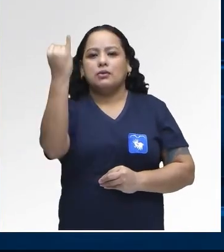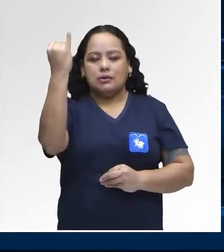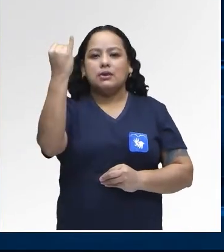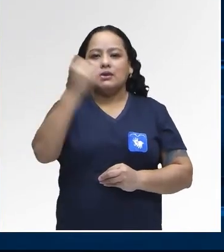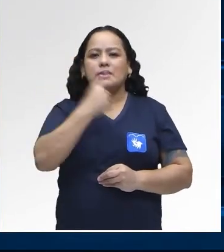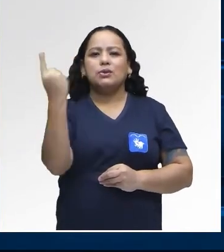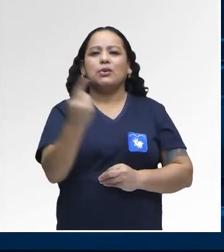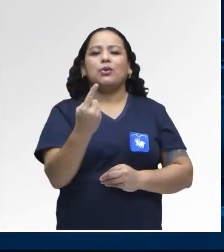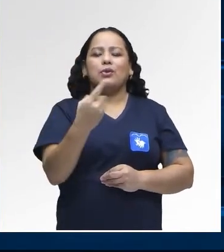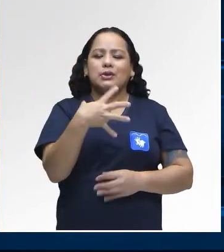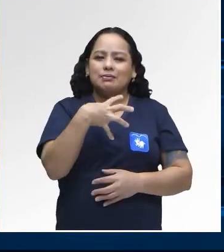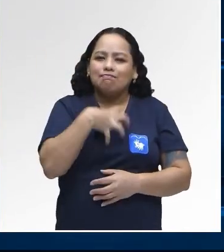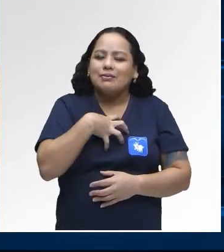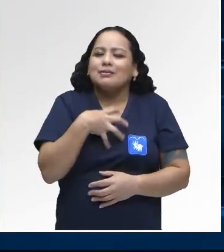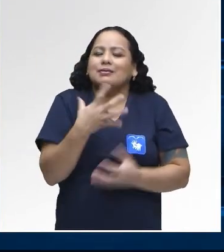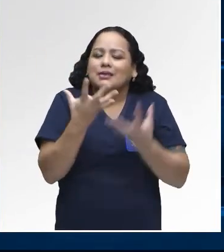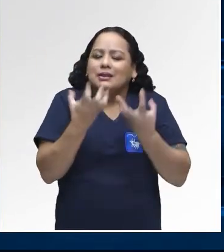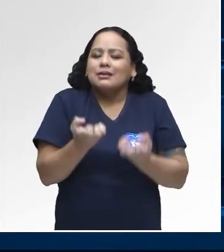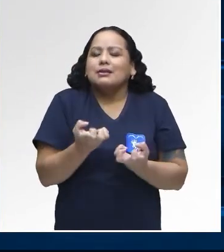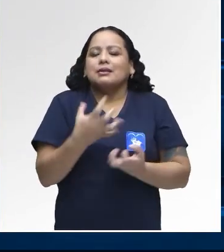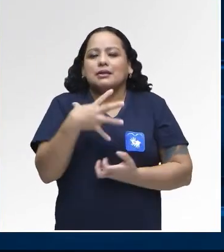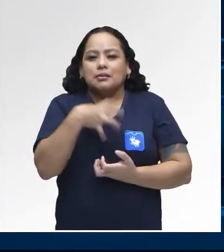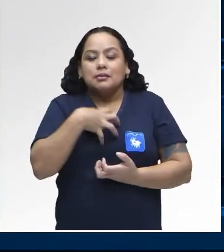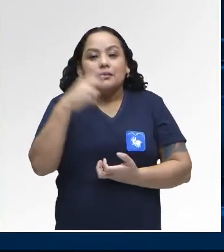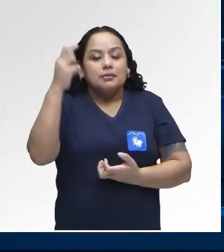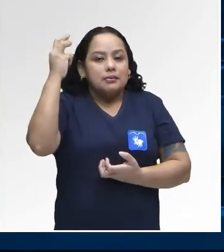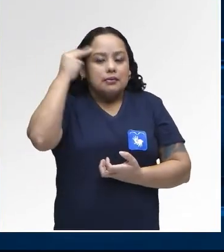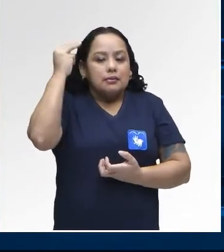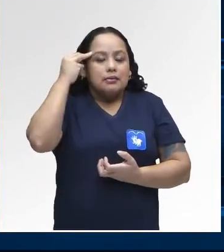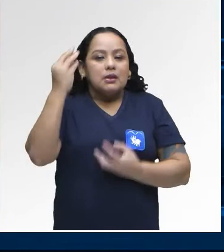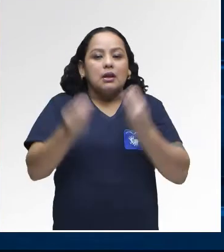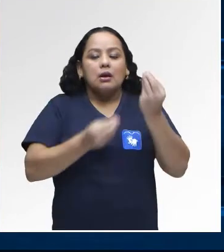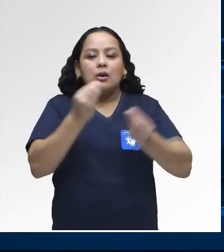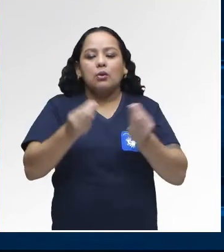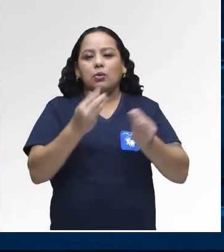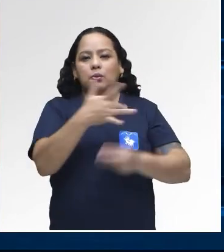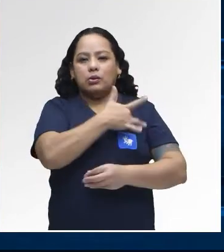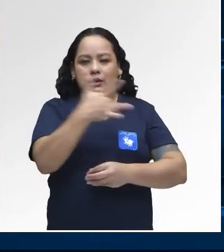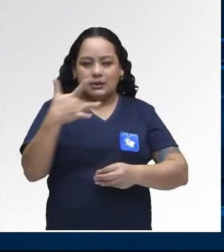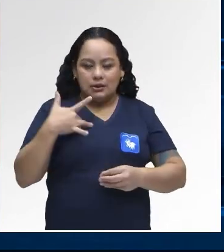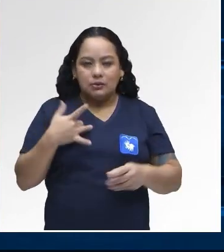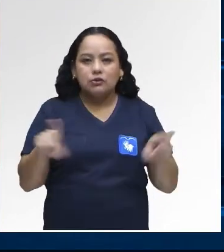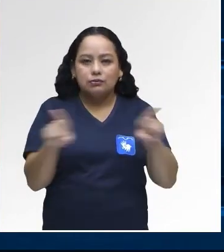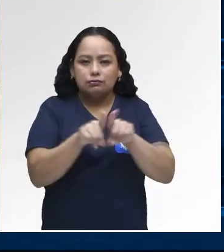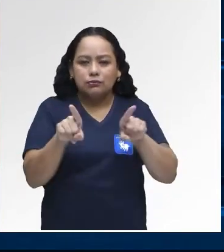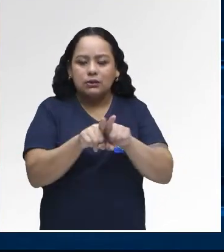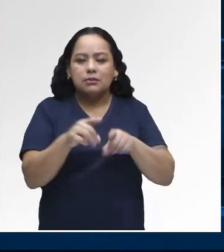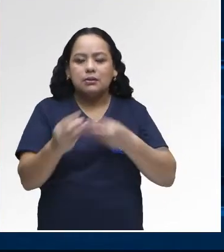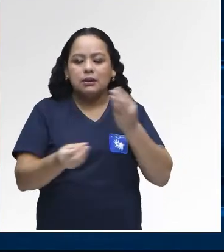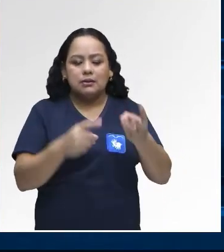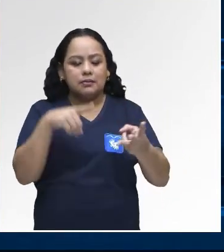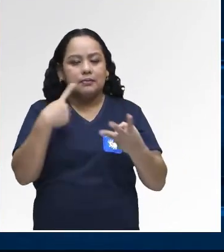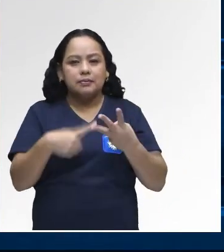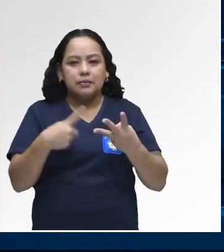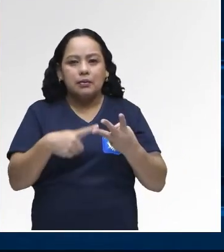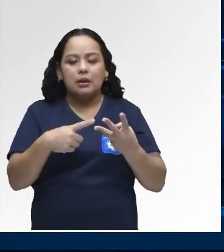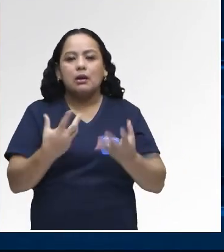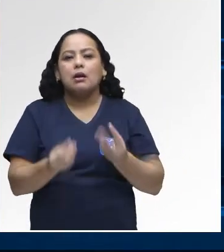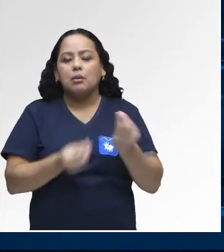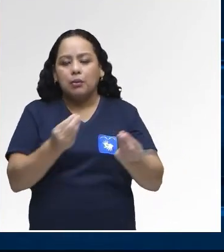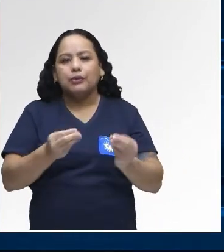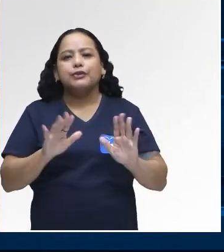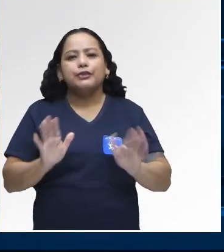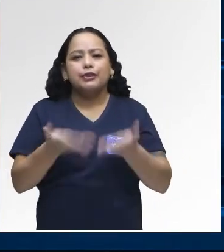conosco mesmos, né? Então, a condição da saúde também pode ser um fator que